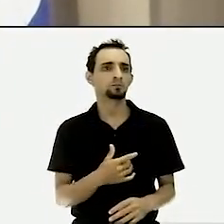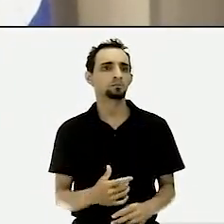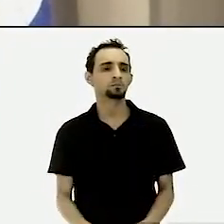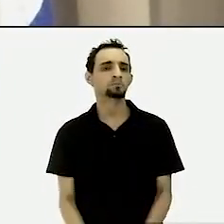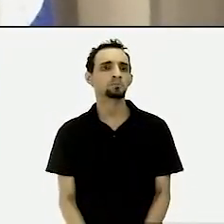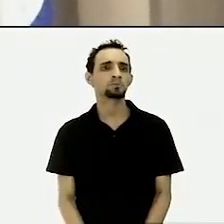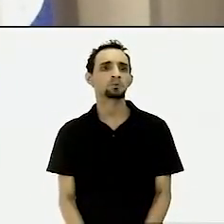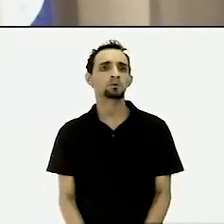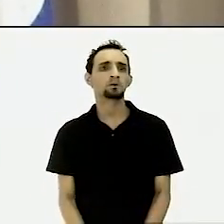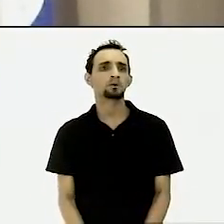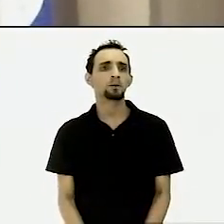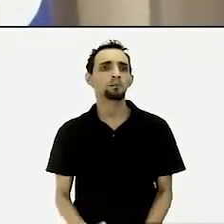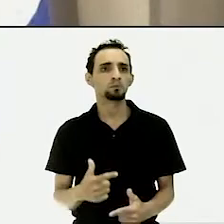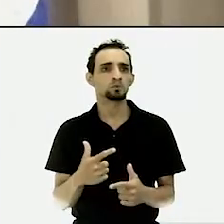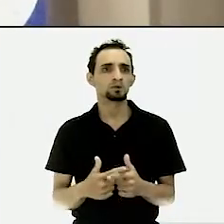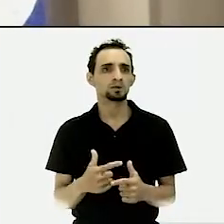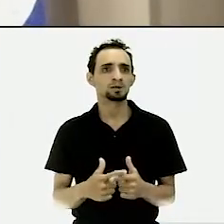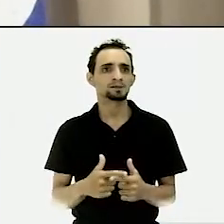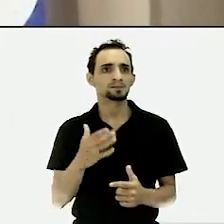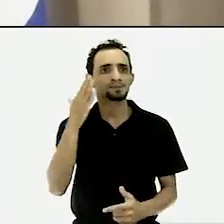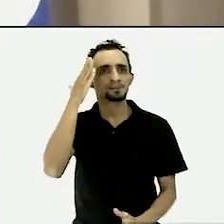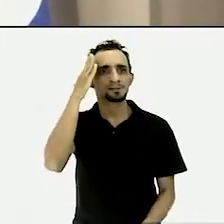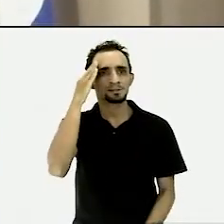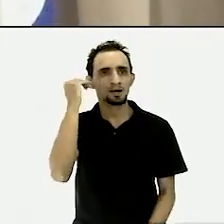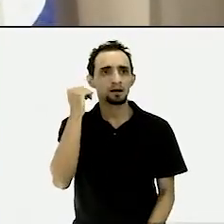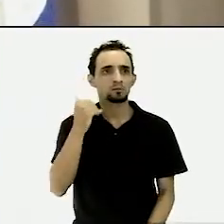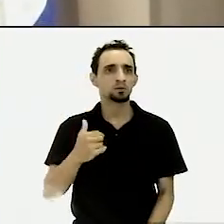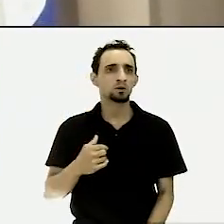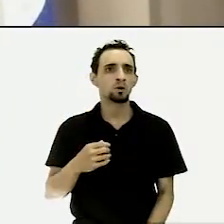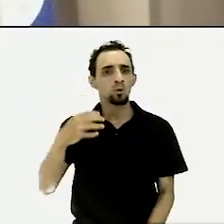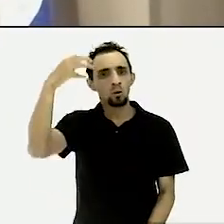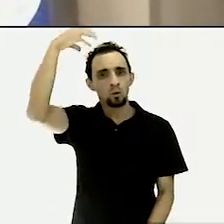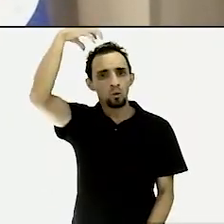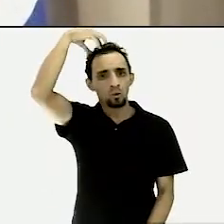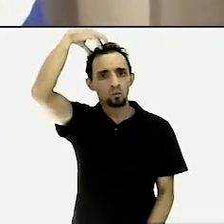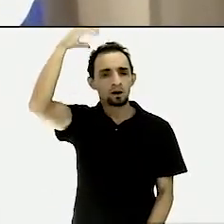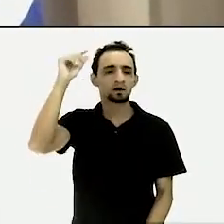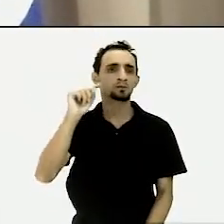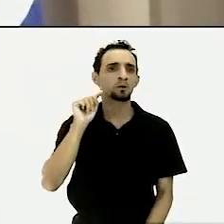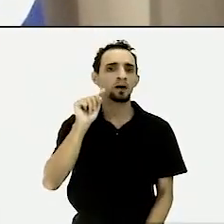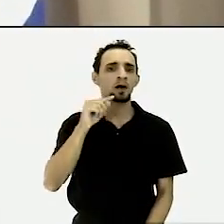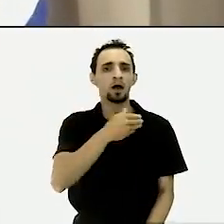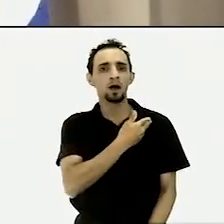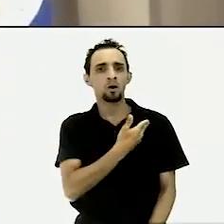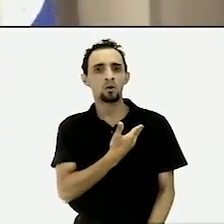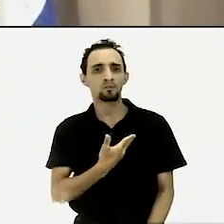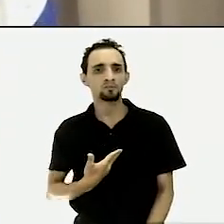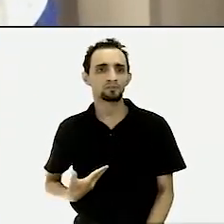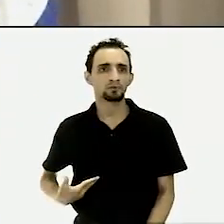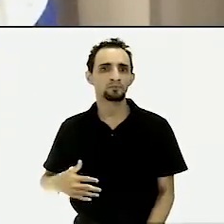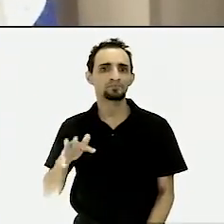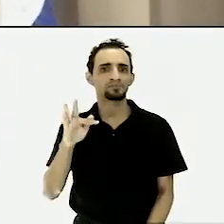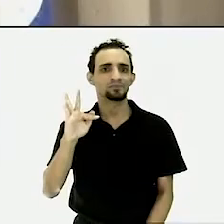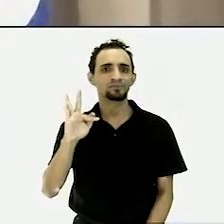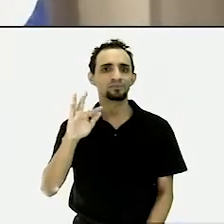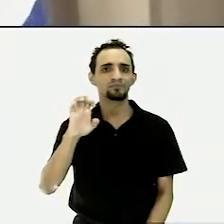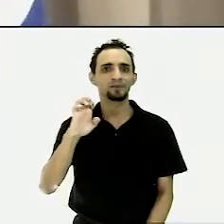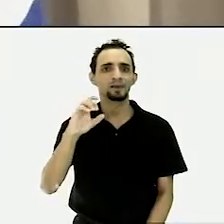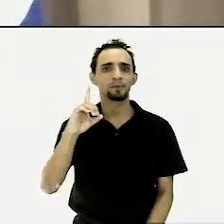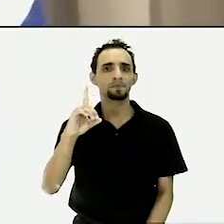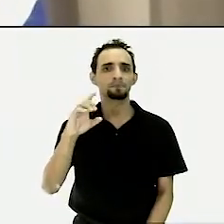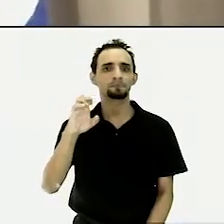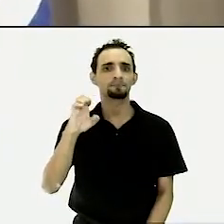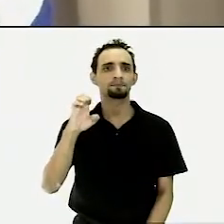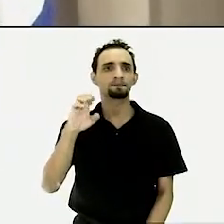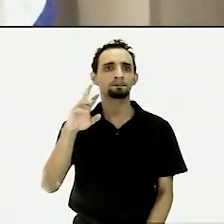mais carentes, que em momentos difíceis, em momentos de risco iminente de morte, foram agraciados com esse aparelho, para que